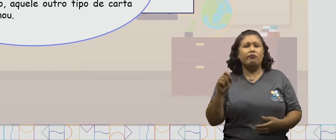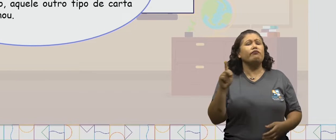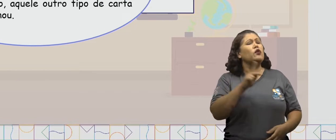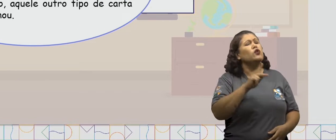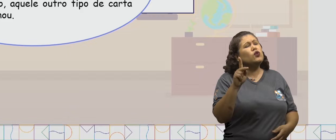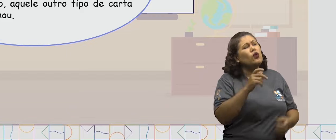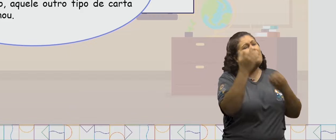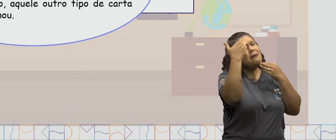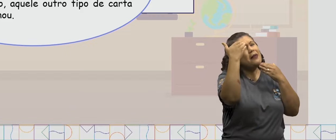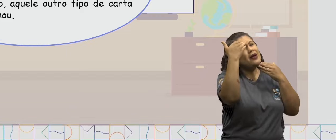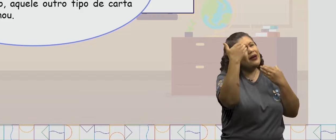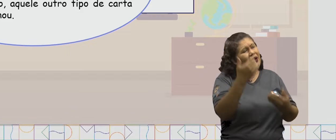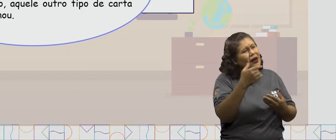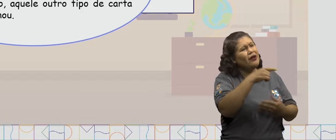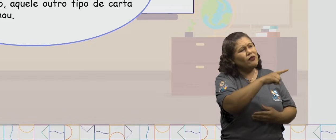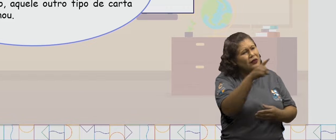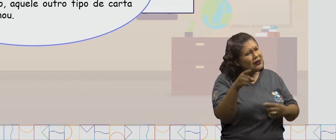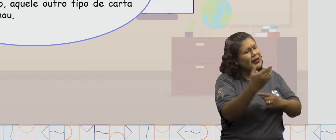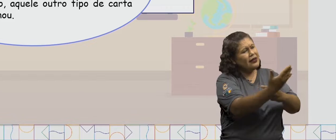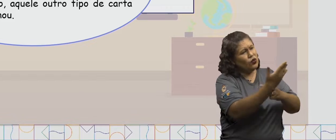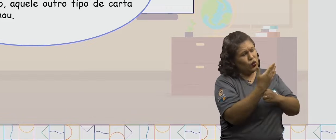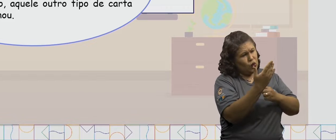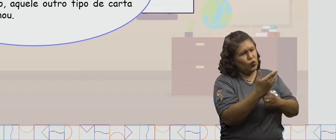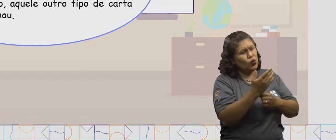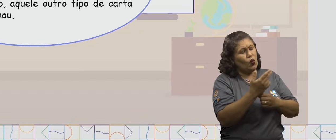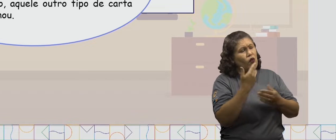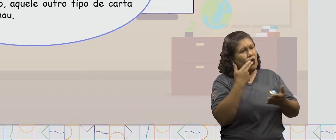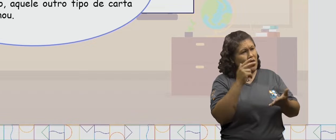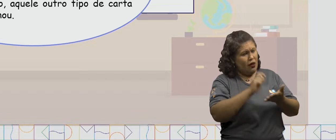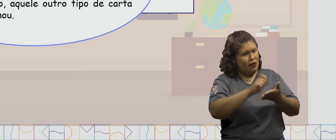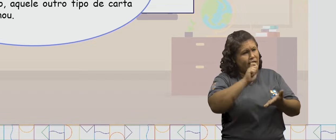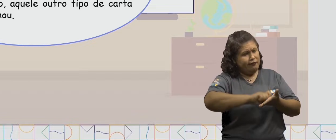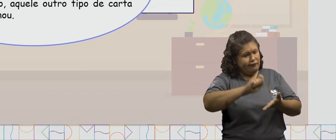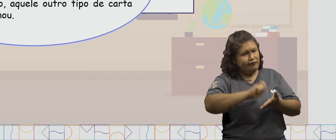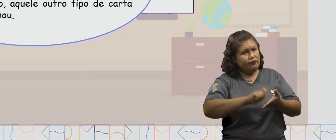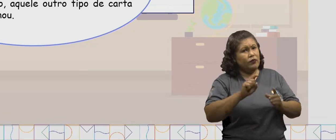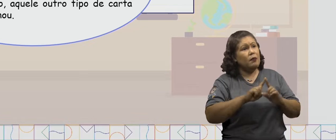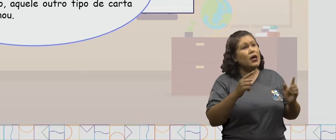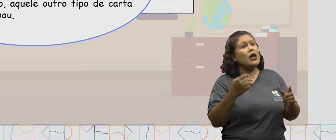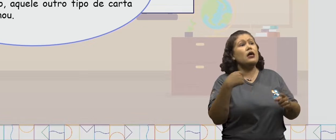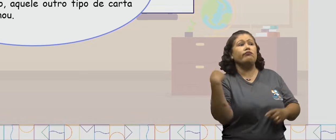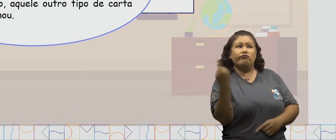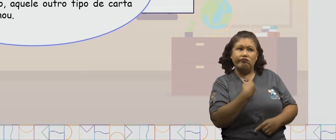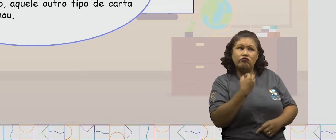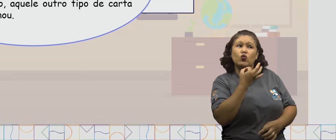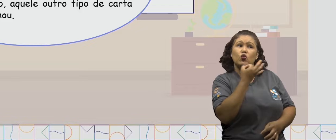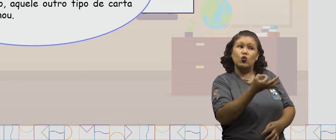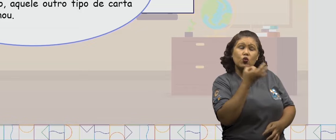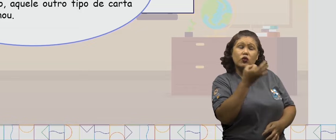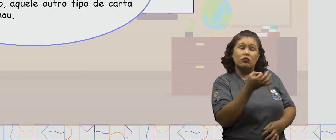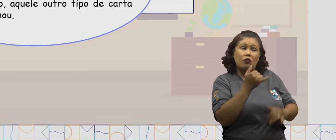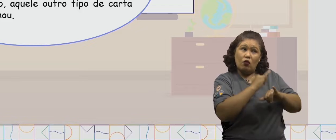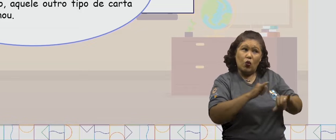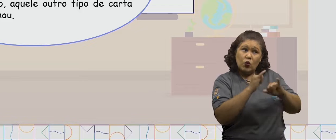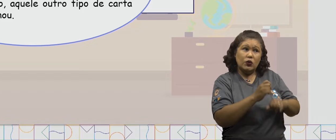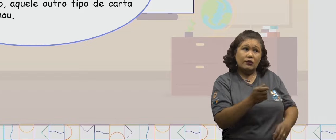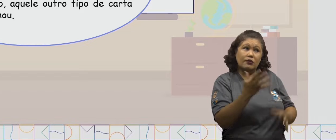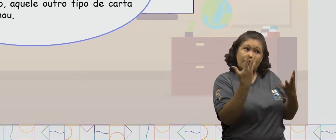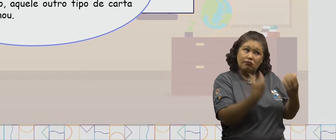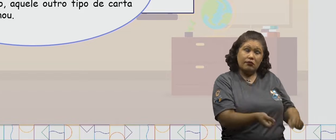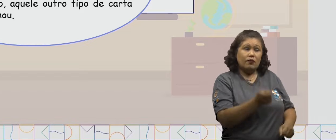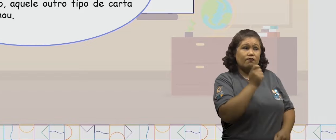seguinte: professora, muito obrigado pela sua ajuda na carta de leitor, mas nossa sugestão de notícia ainda não foi